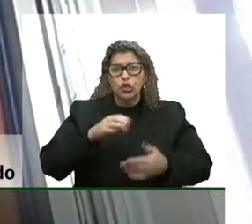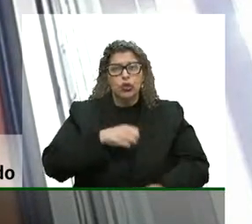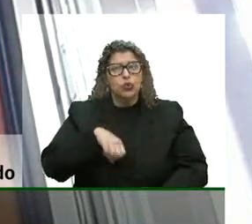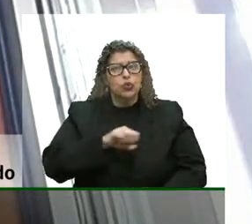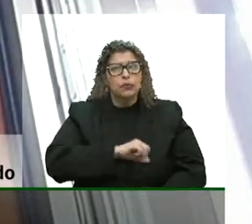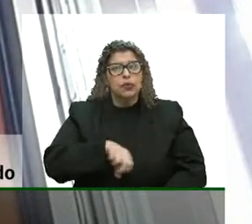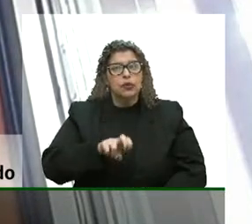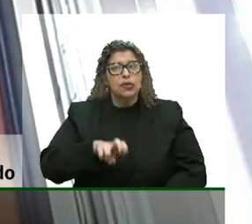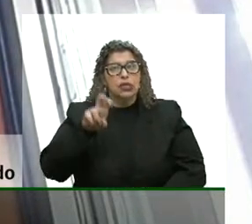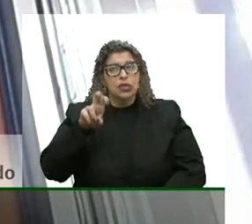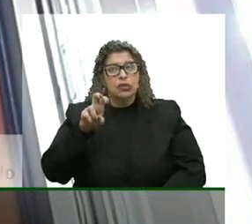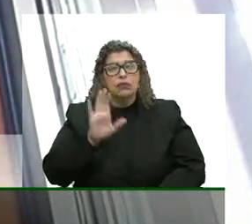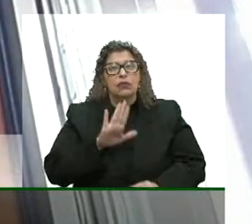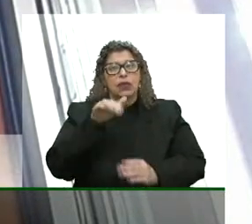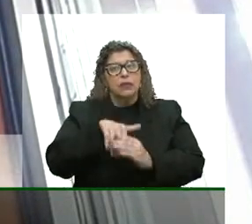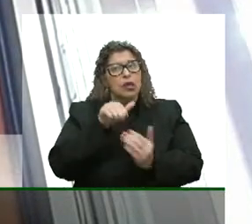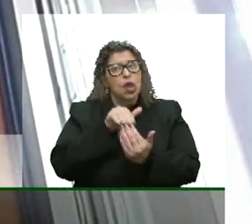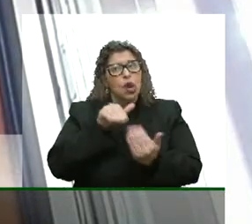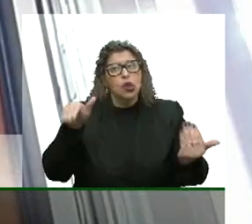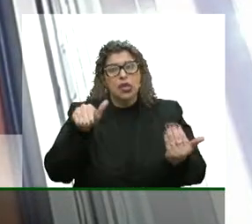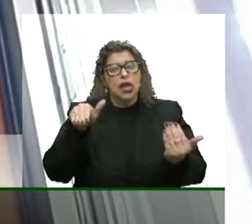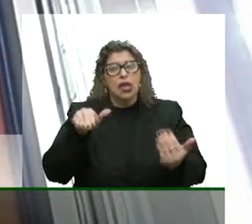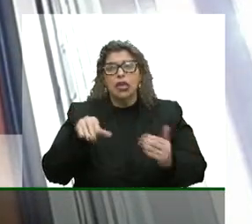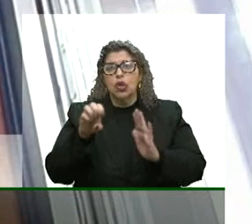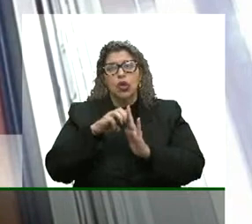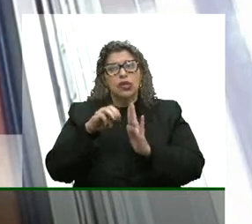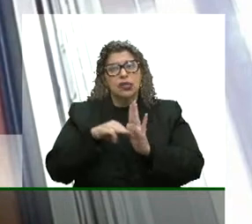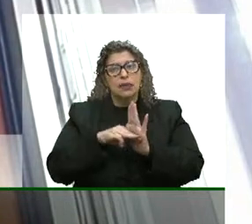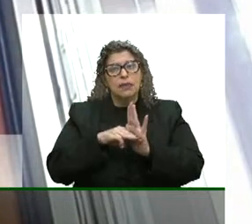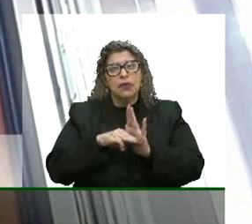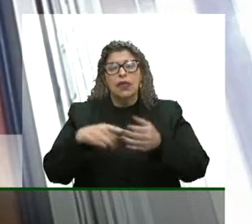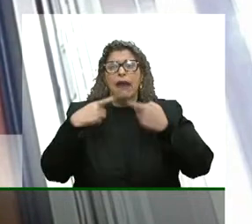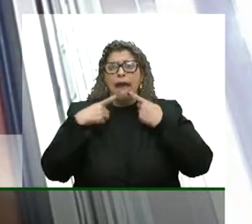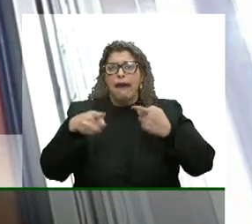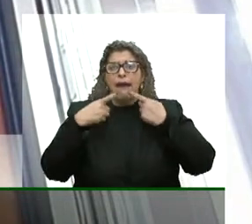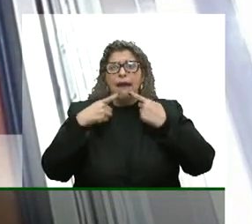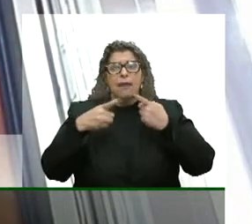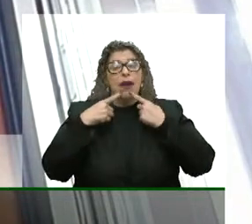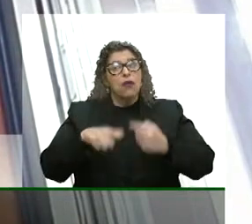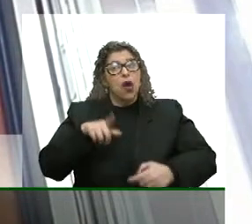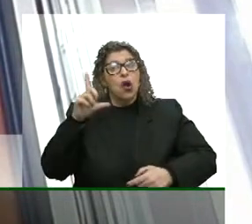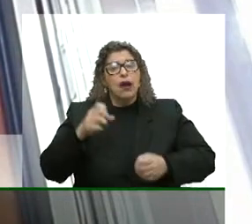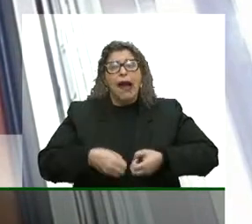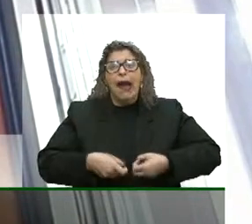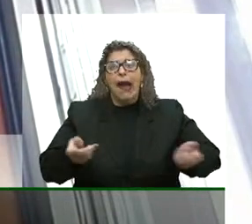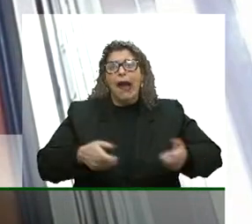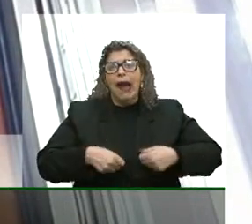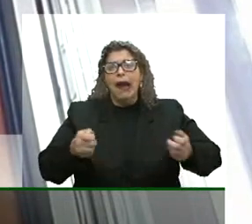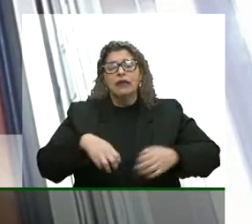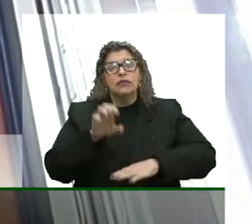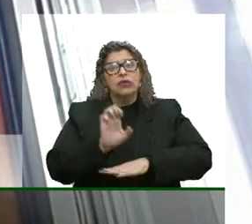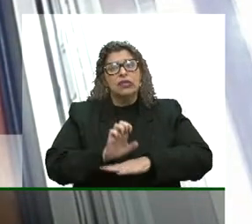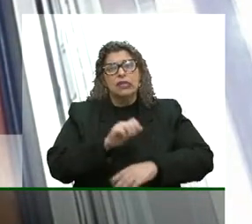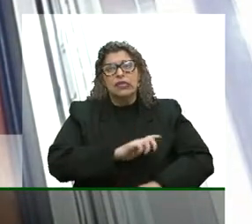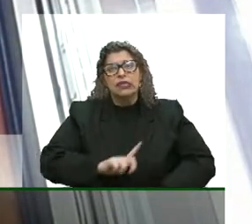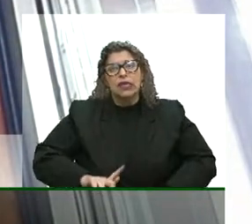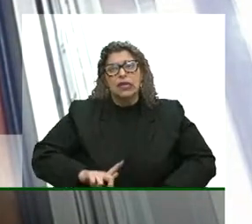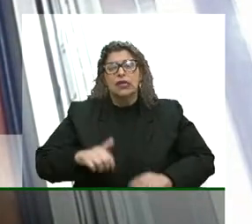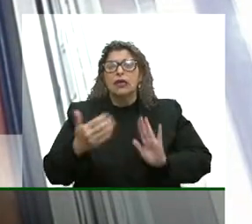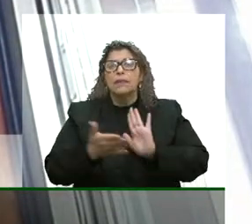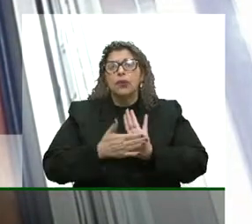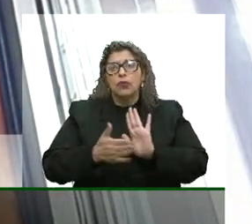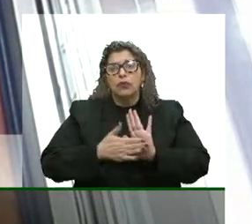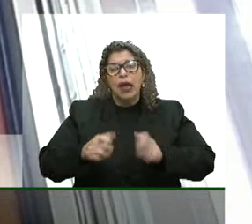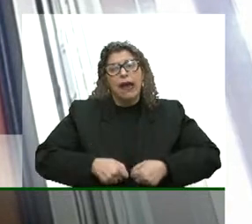5 e já adianto meu voto contrário a todas as emendas, até porque ontem reclamávamos de gastos excessivos do Estado e algumas das emendas propõem